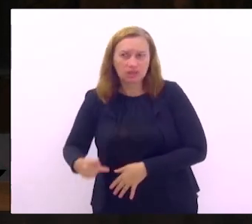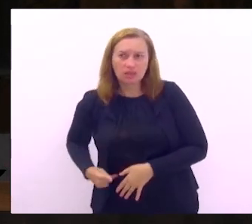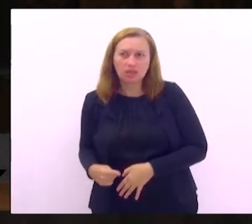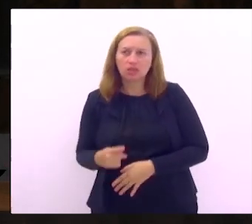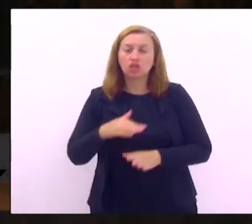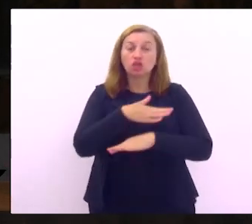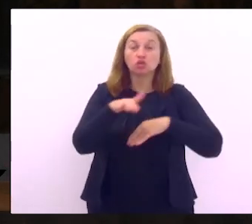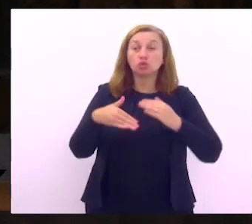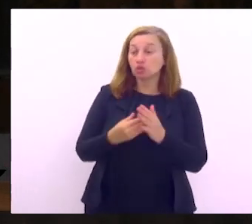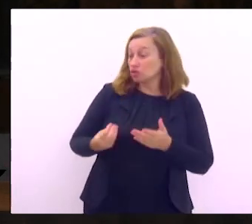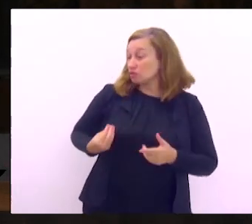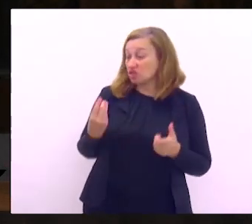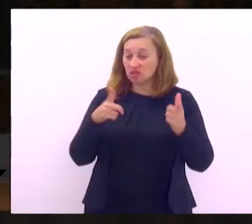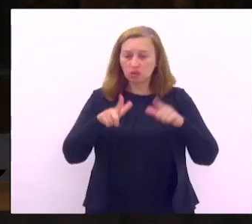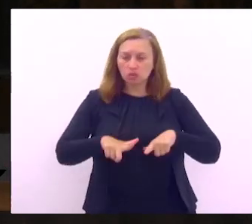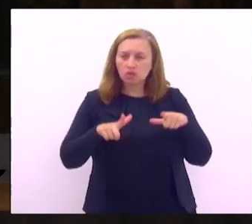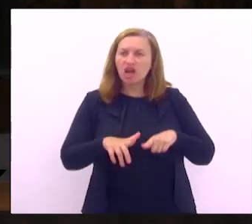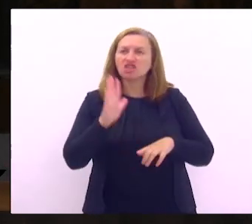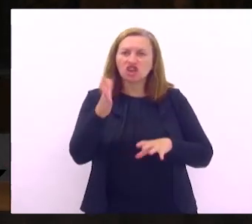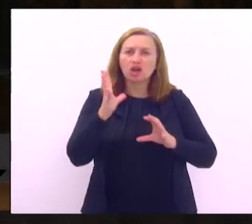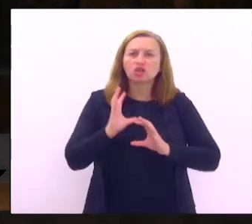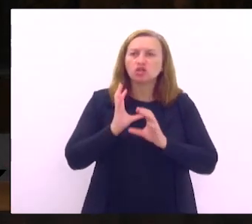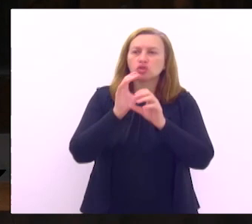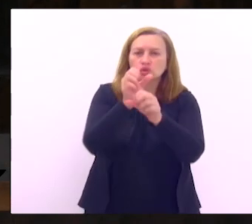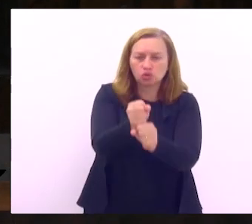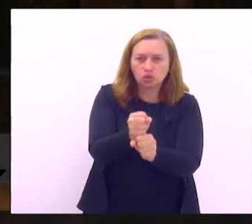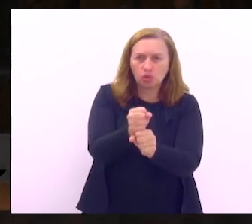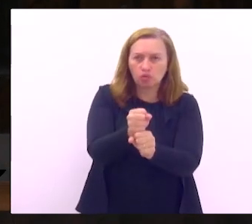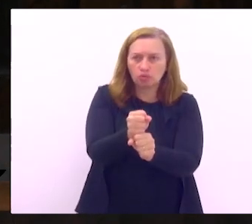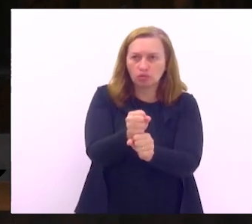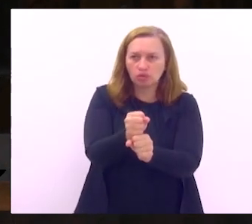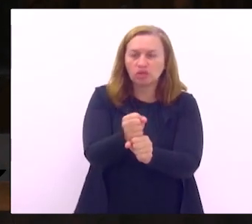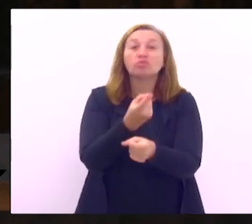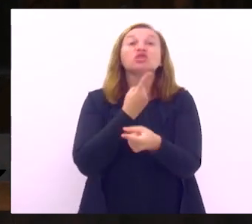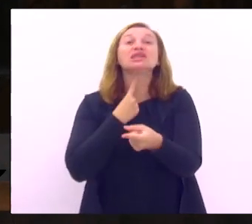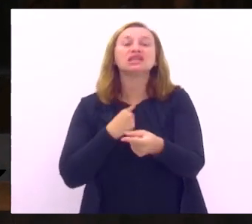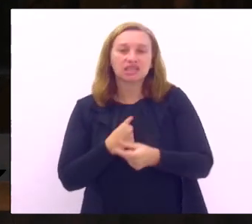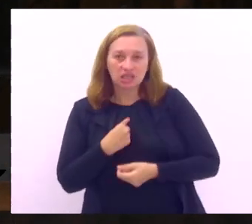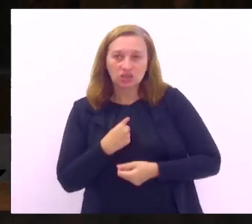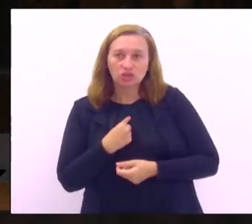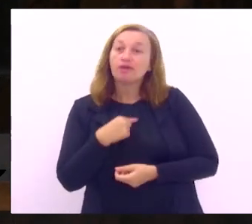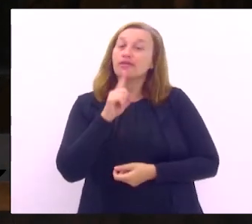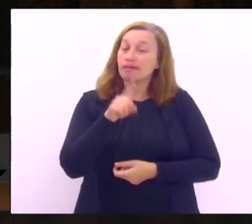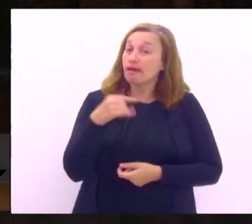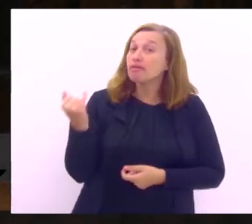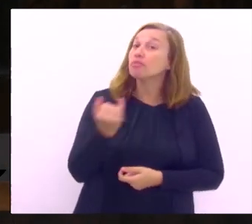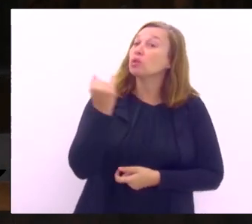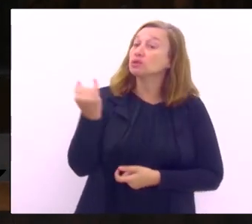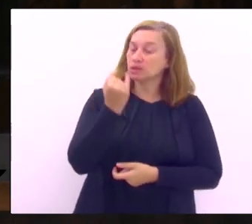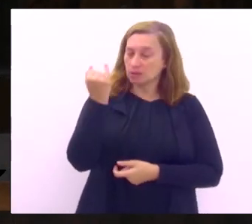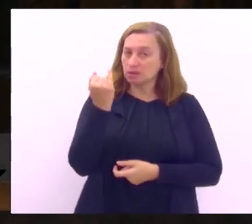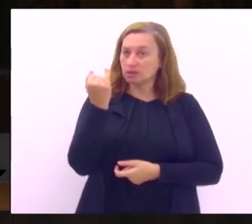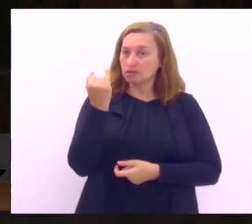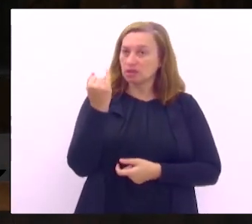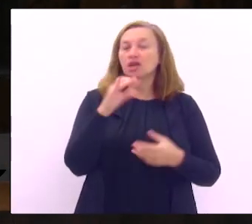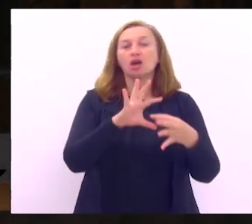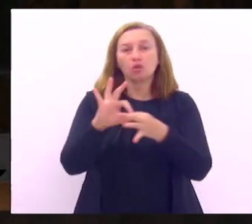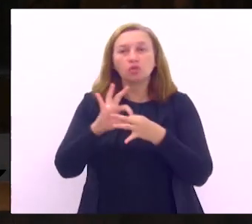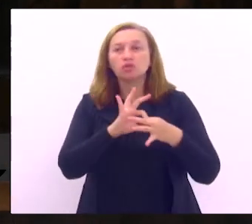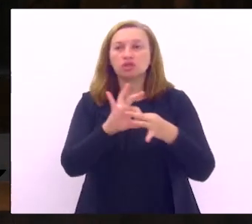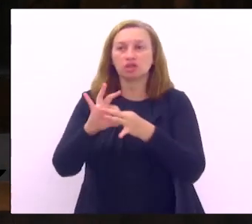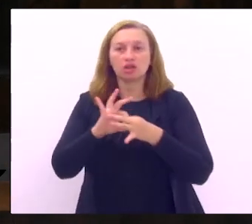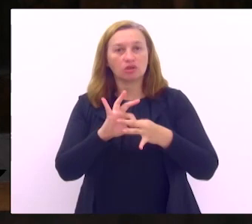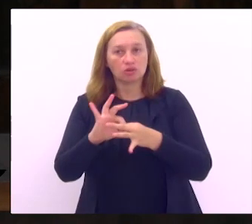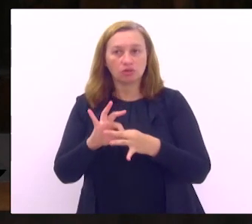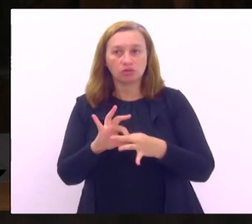aqui presentes já se somam em termos de desejo. O que é necessário é unificar